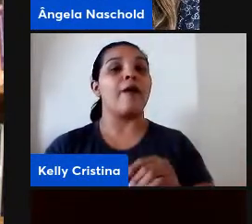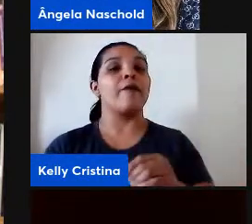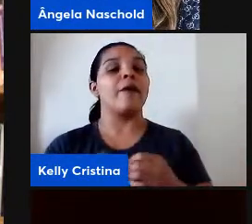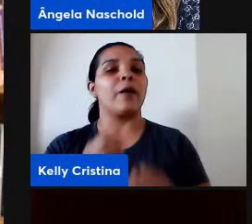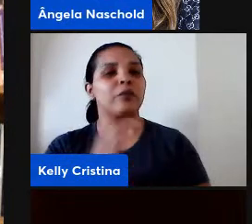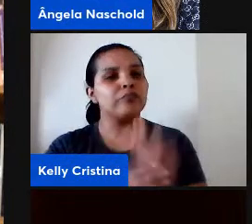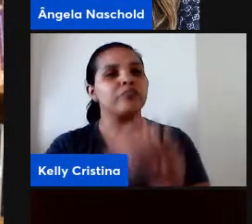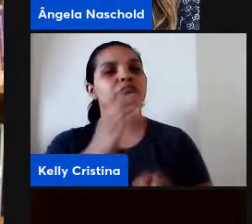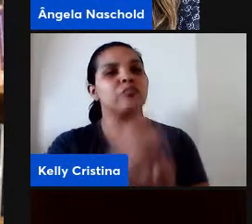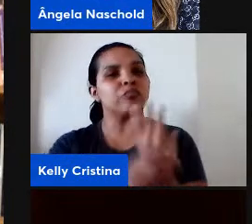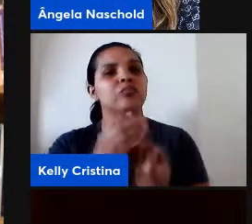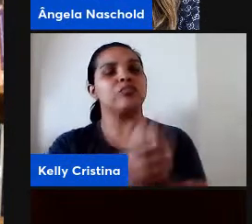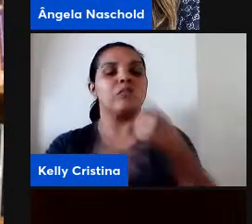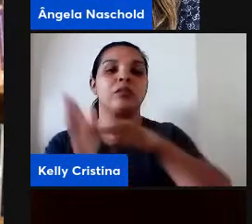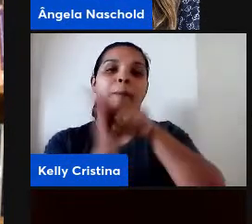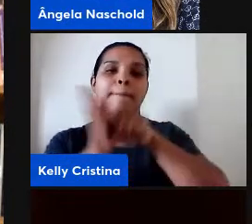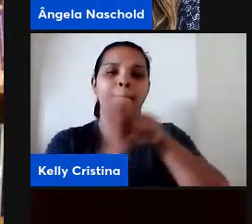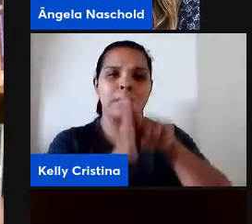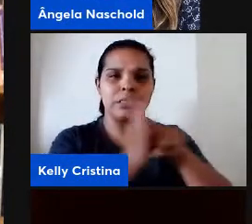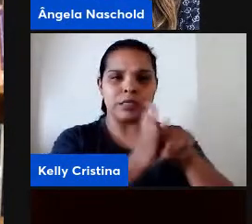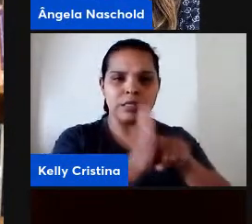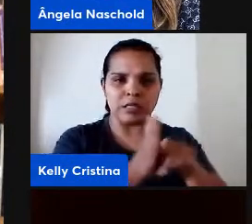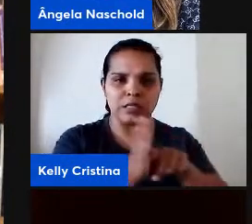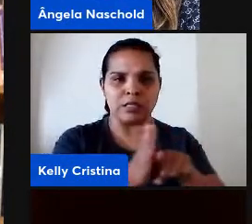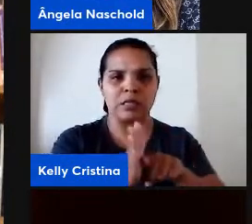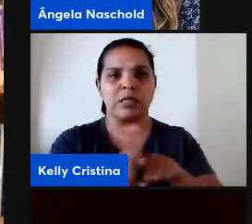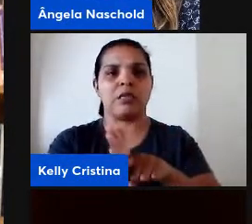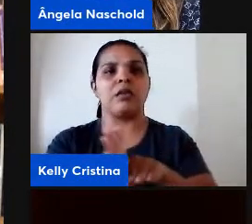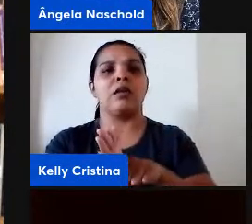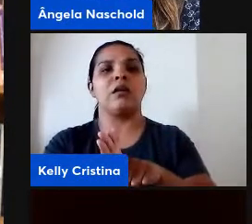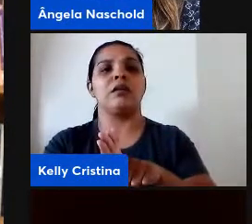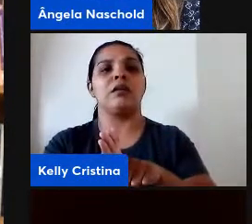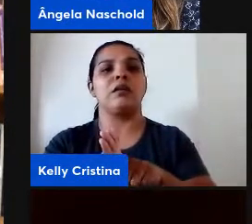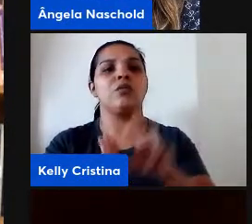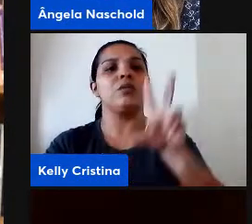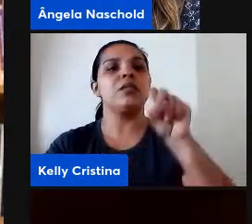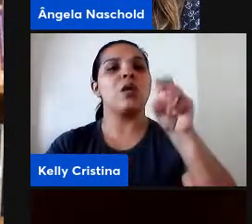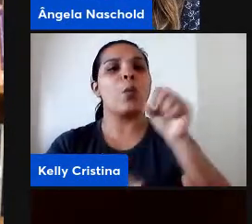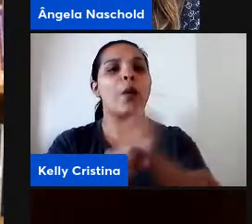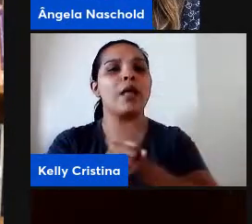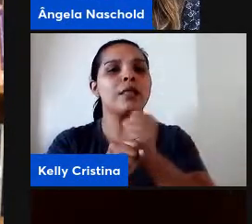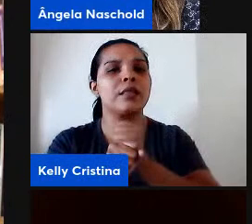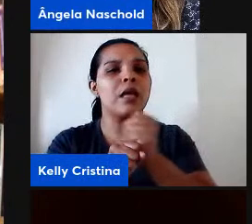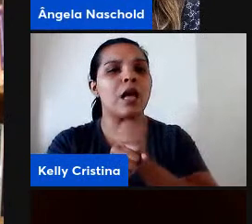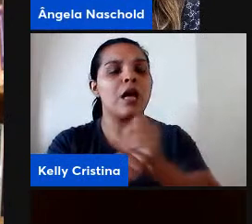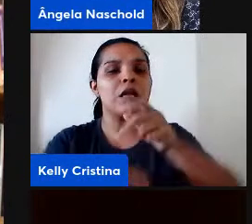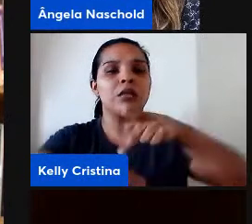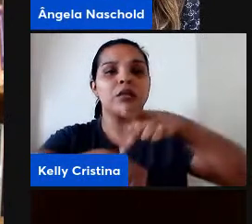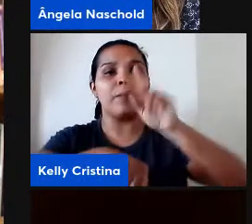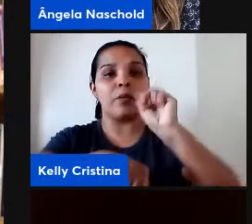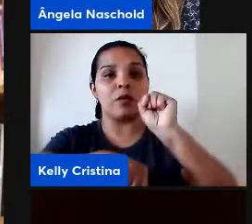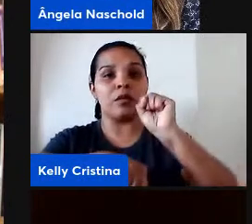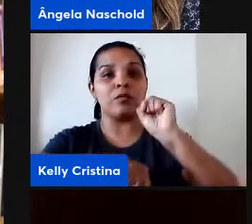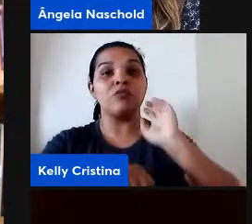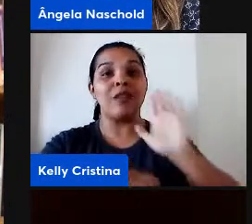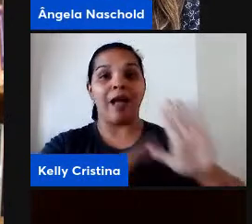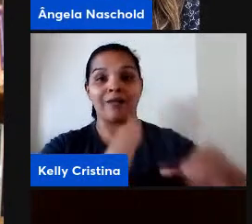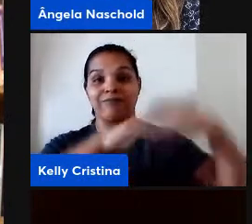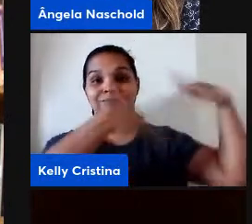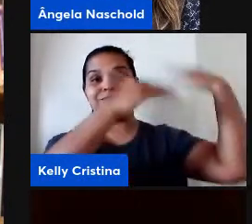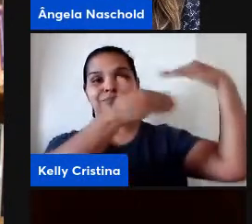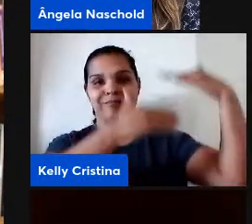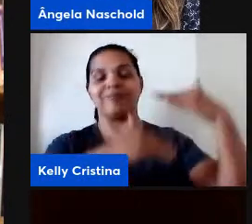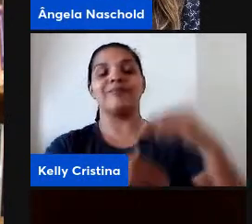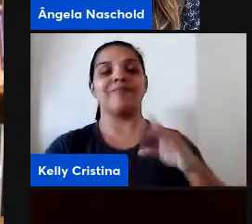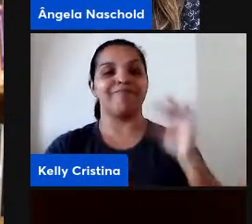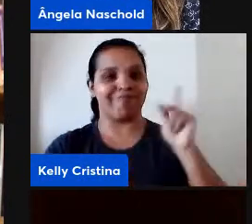produzindo pesquisa. Nos nossos 50 anos de pós-graduação, nós avançamos muito.